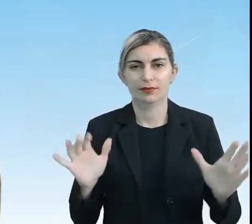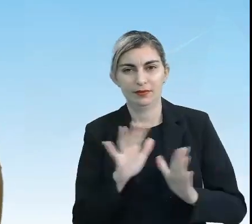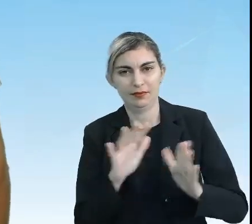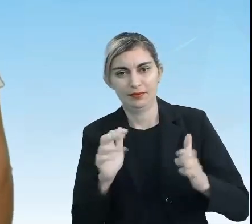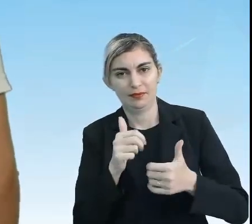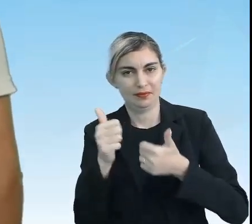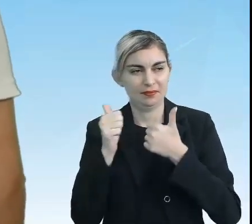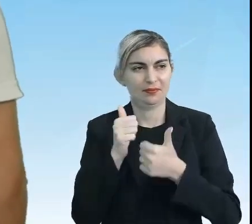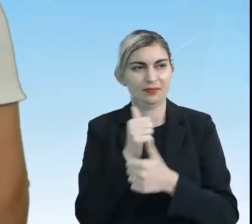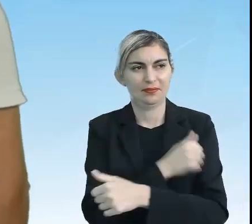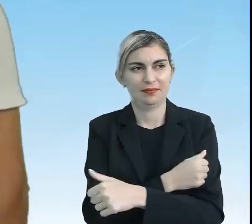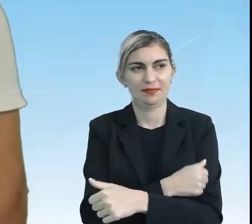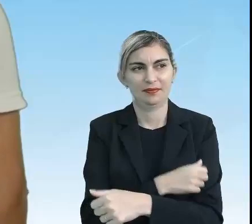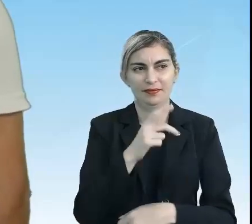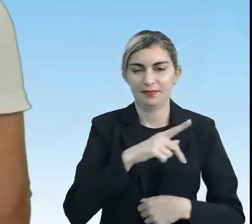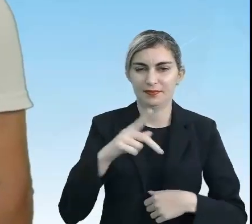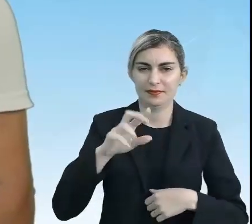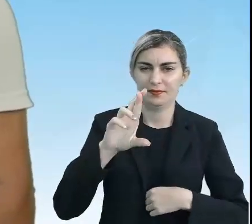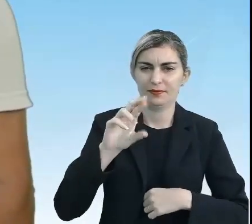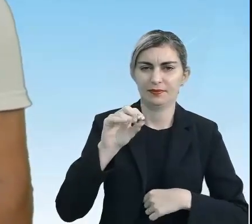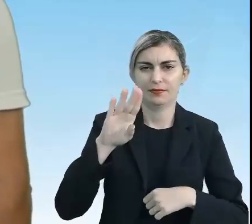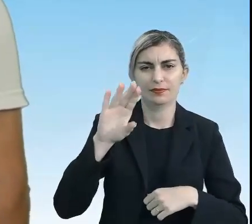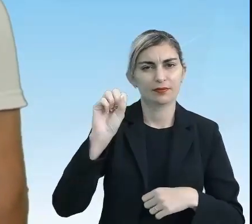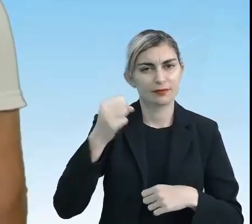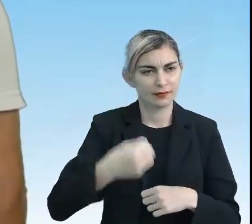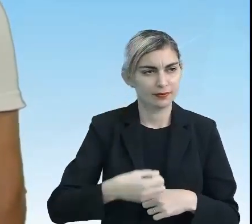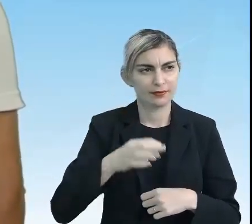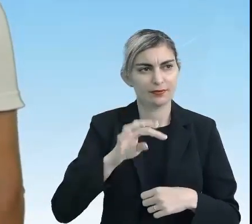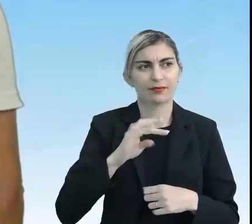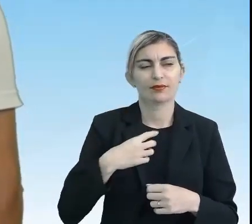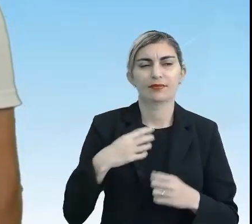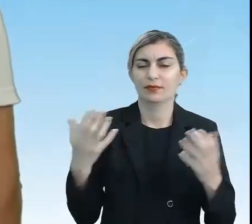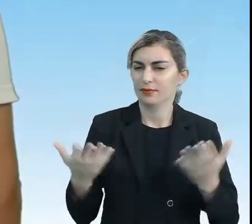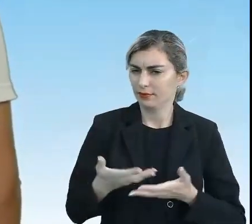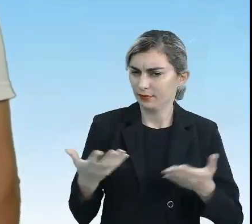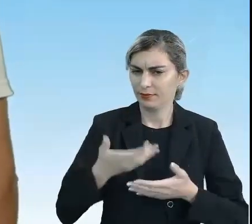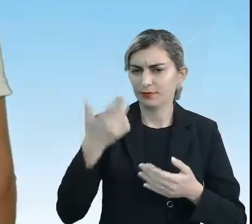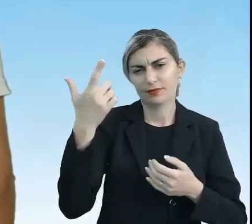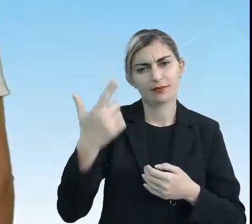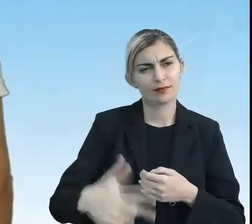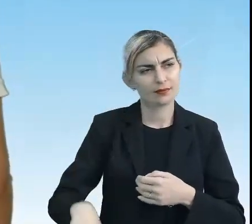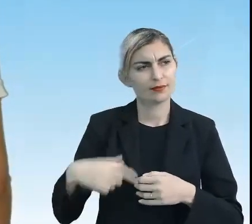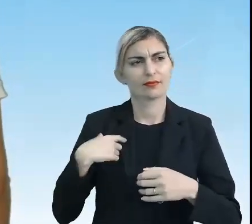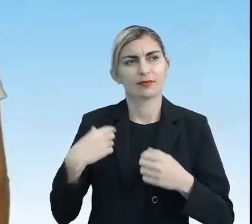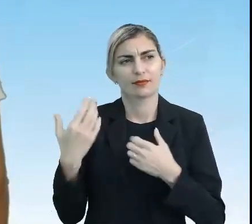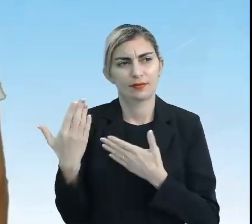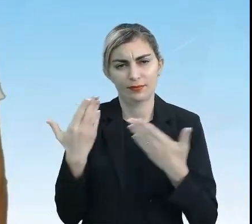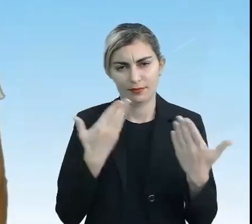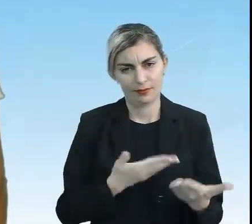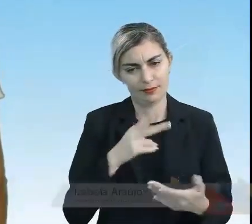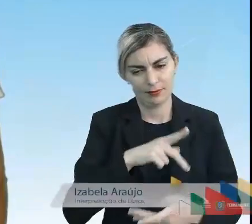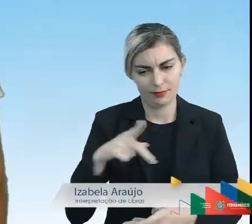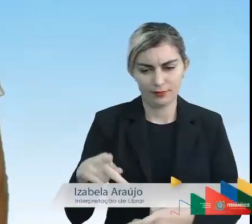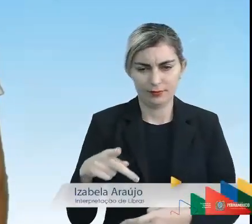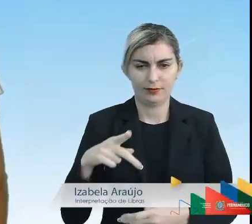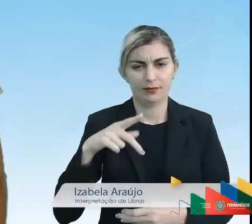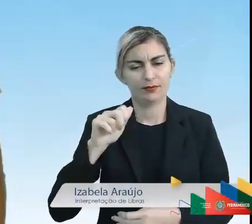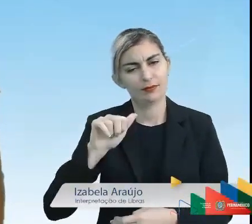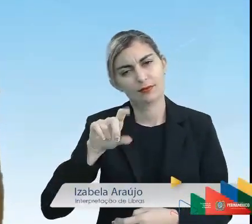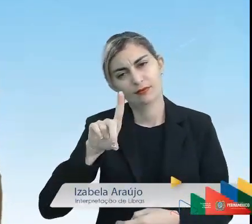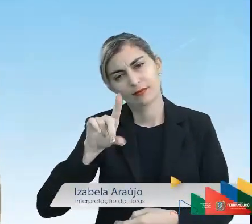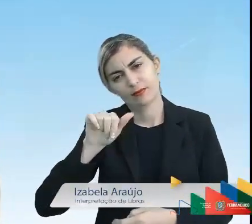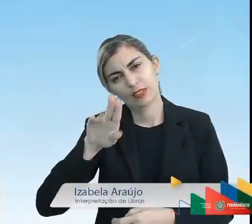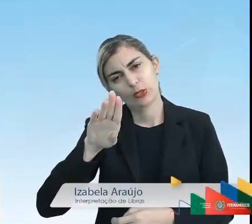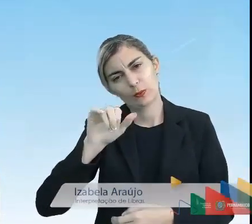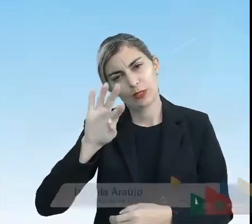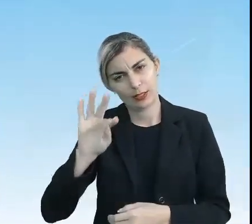Olá, estudantes! Eu sou o professor Robson Anselmo Tavares e hoje, mais uma vez, justamente com o professor Adalberto